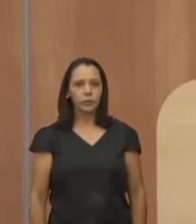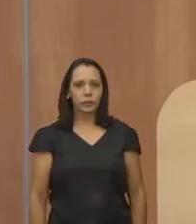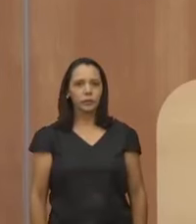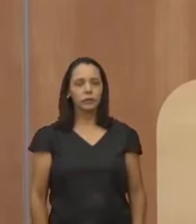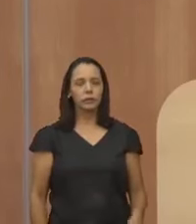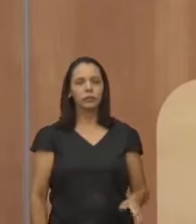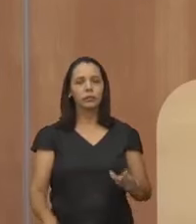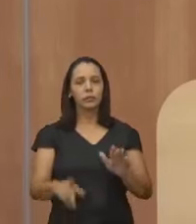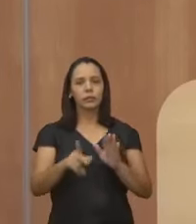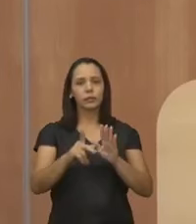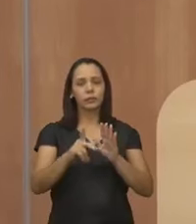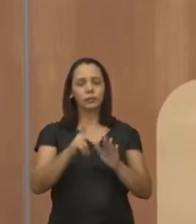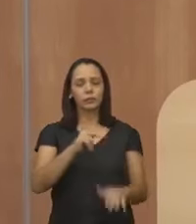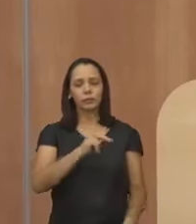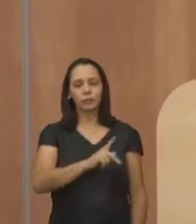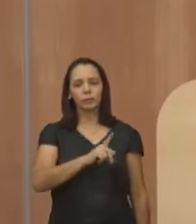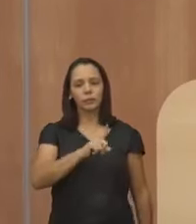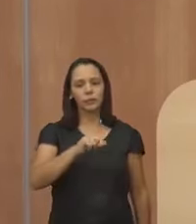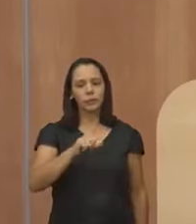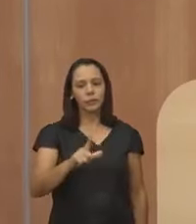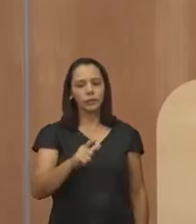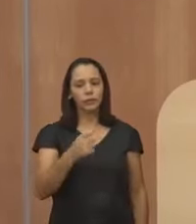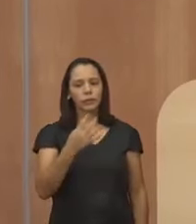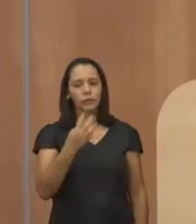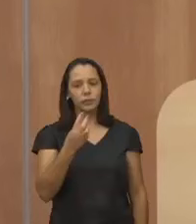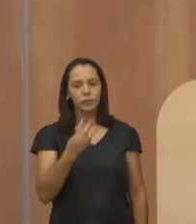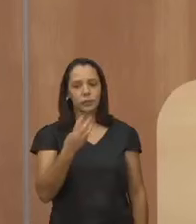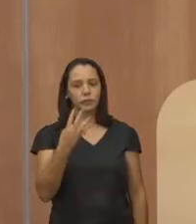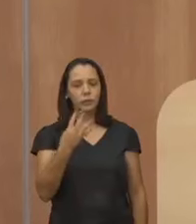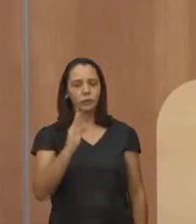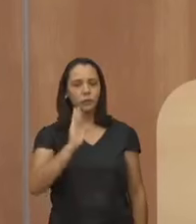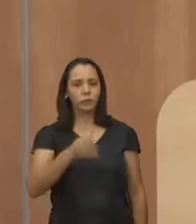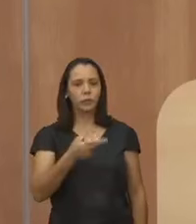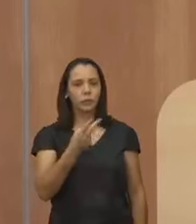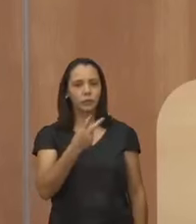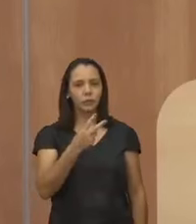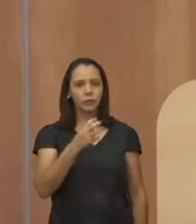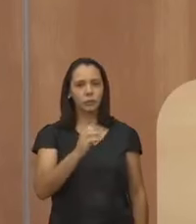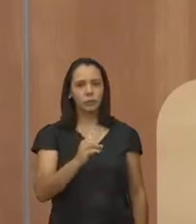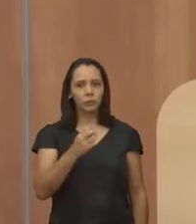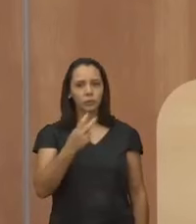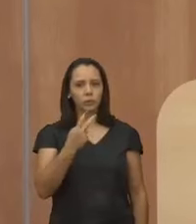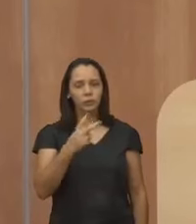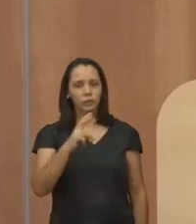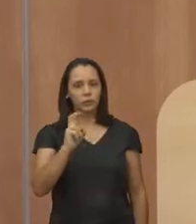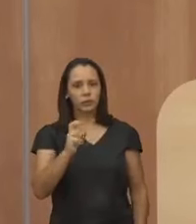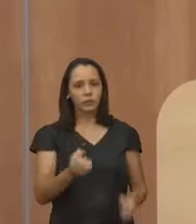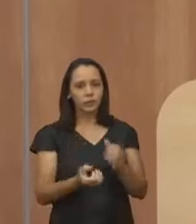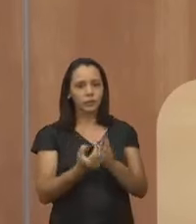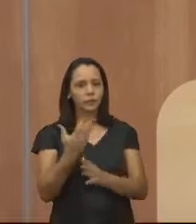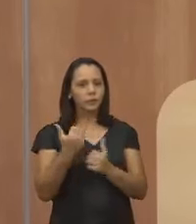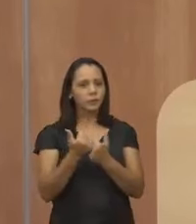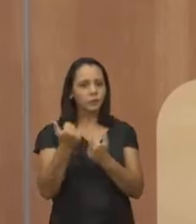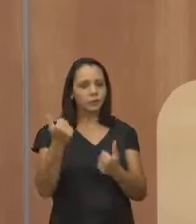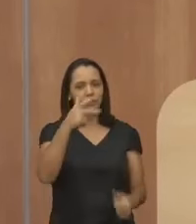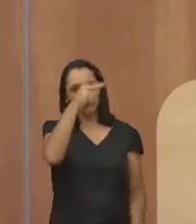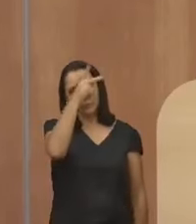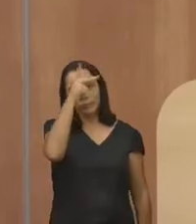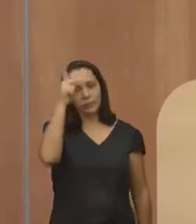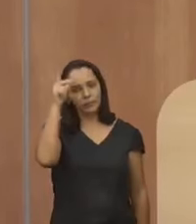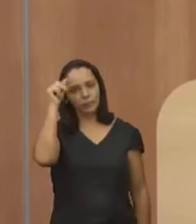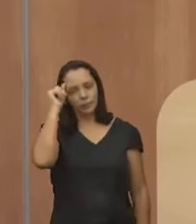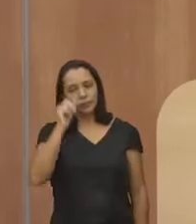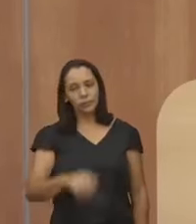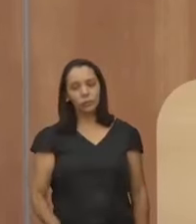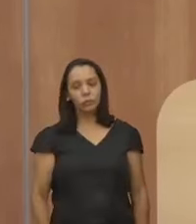PL 34/2025. Cria a subprefeitura Veraneio Jal,